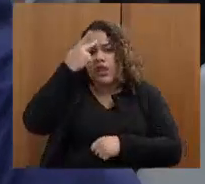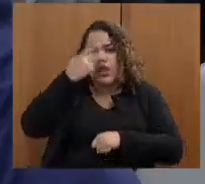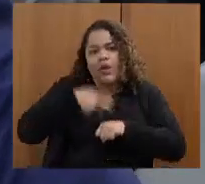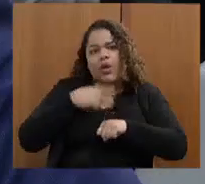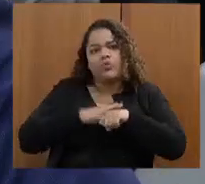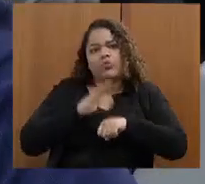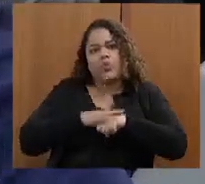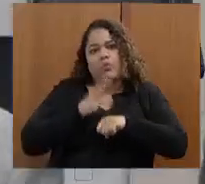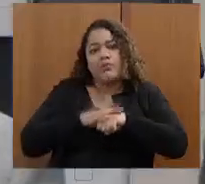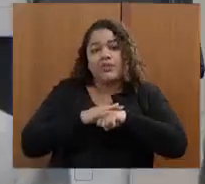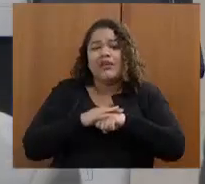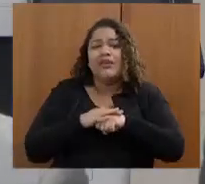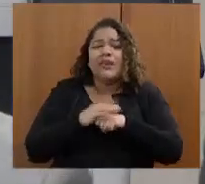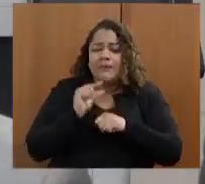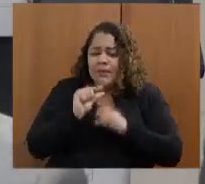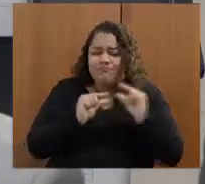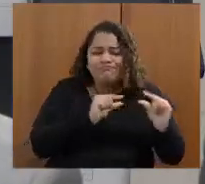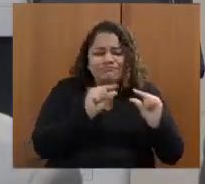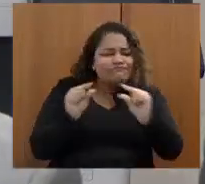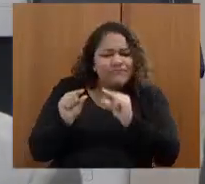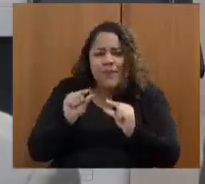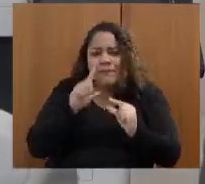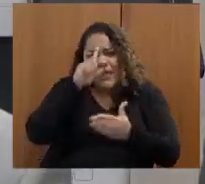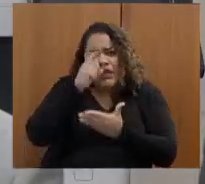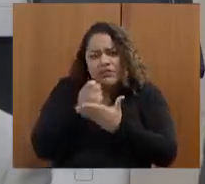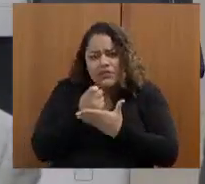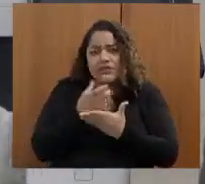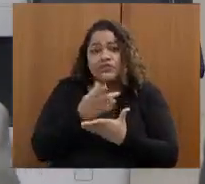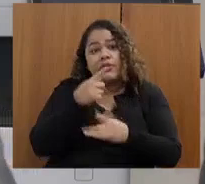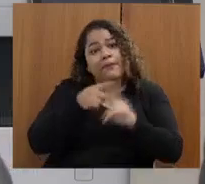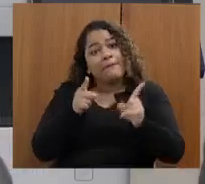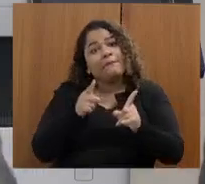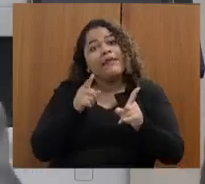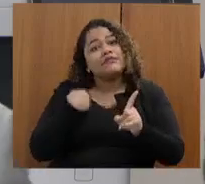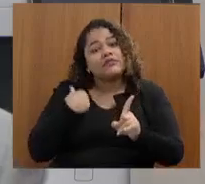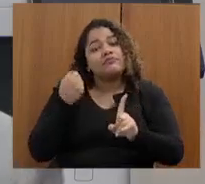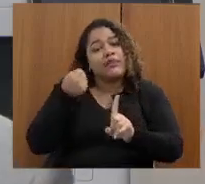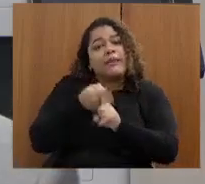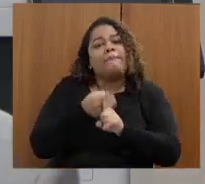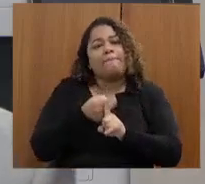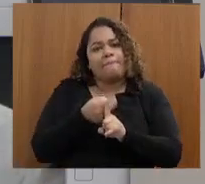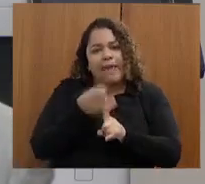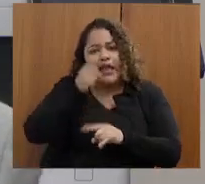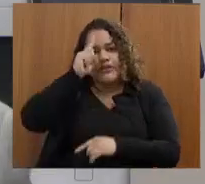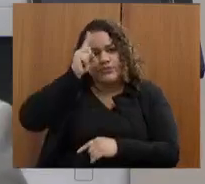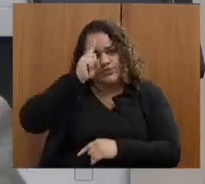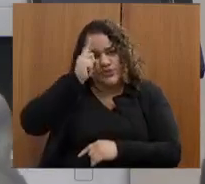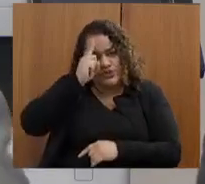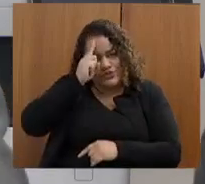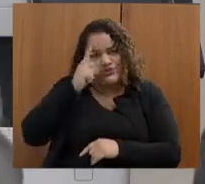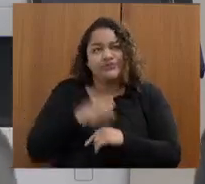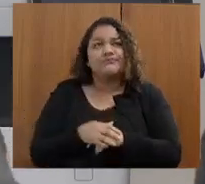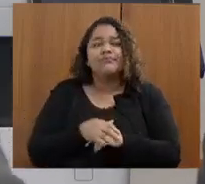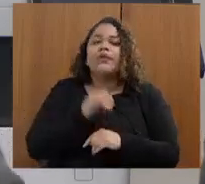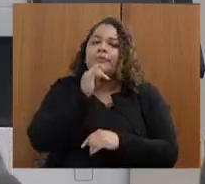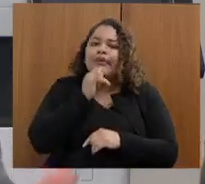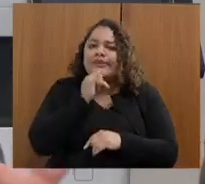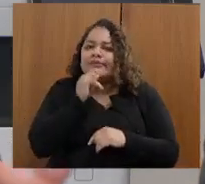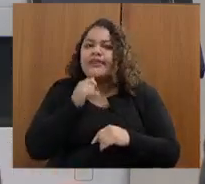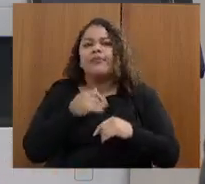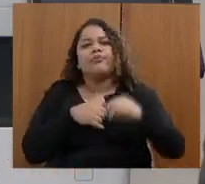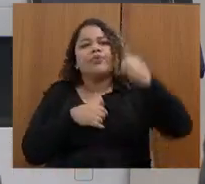mas que reflete muito no dia a dia da unidade uma lâmpada queimada às vezes ele precisa